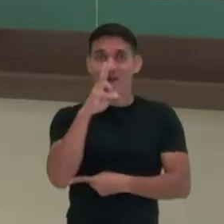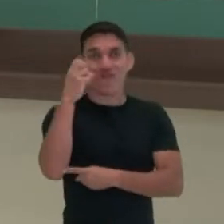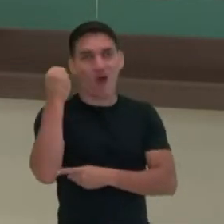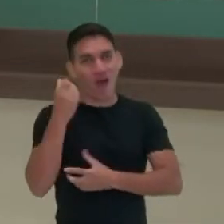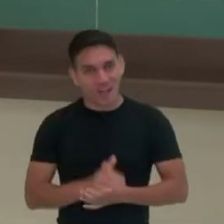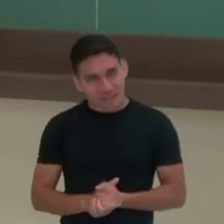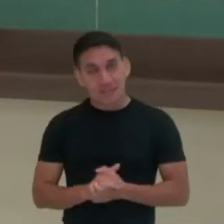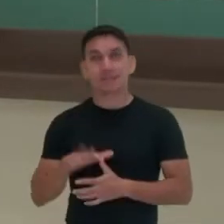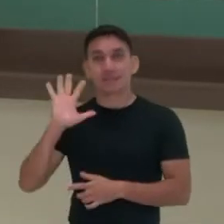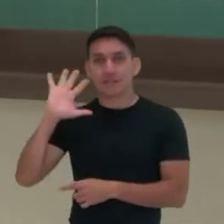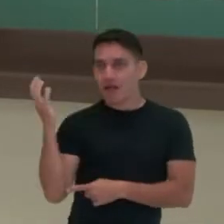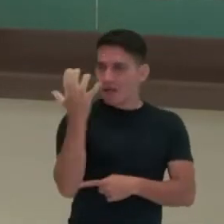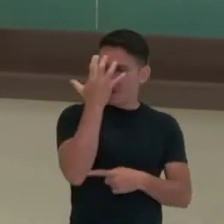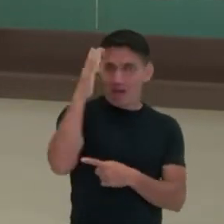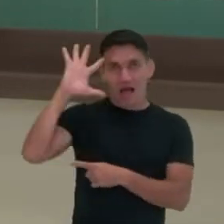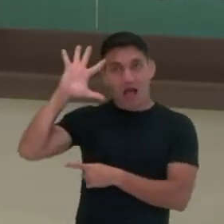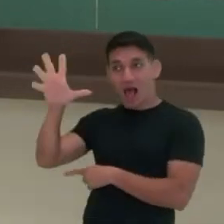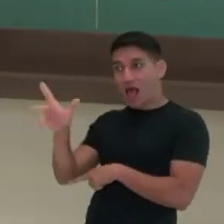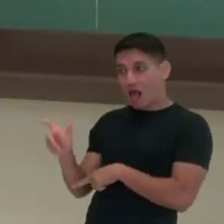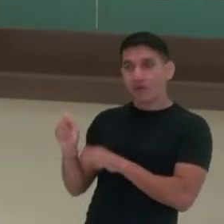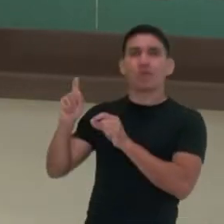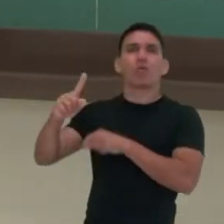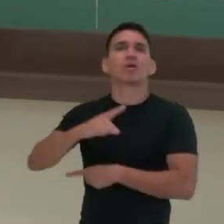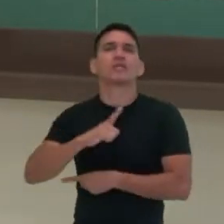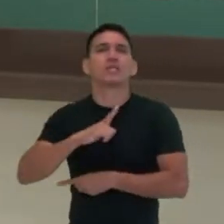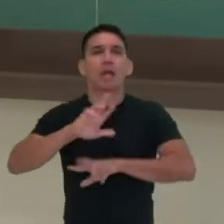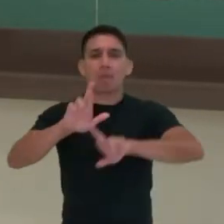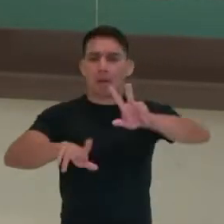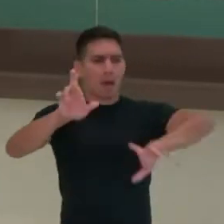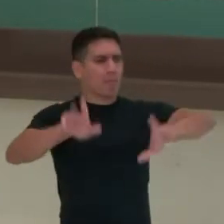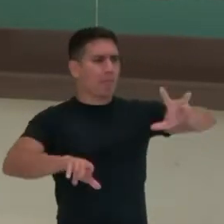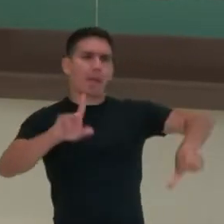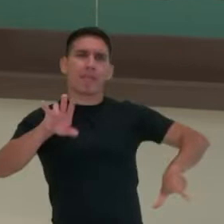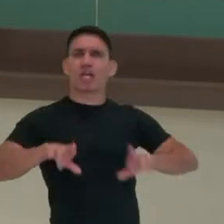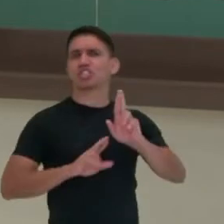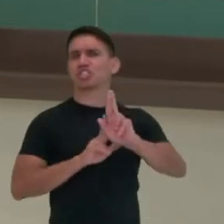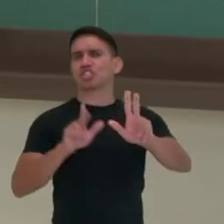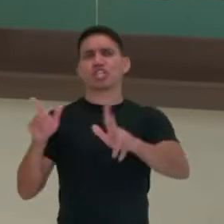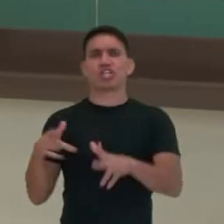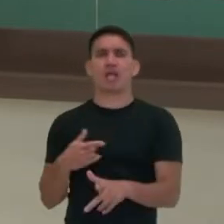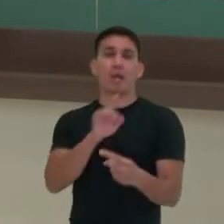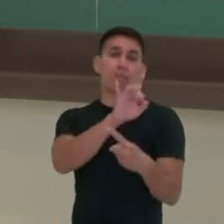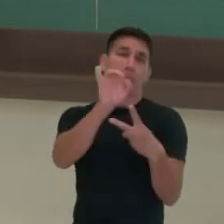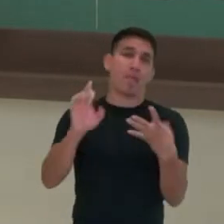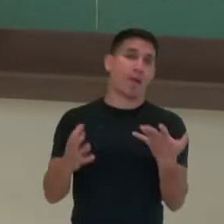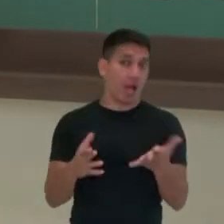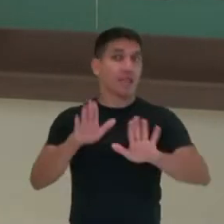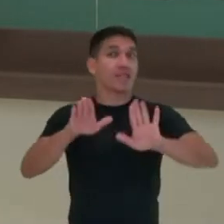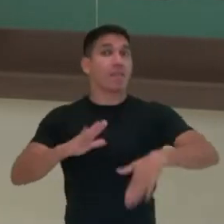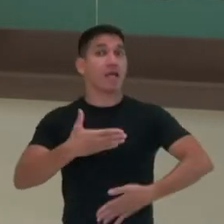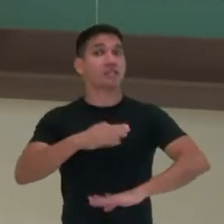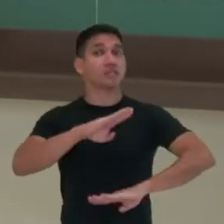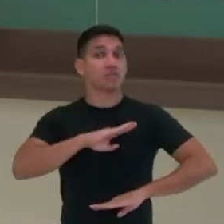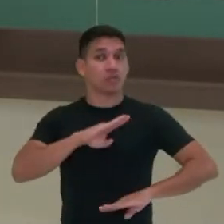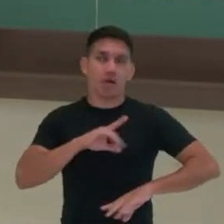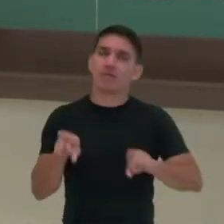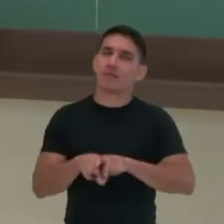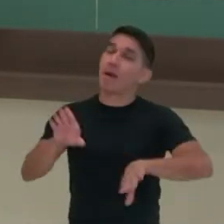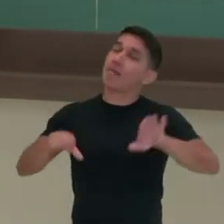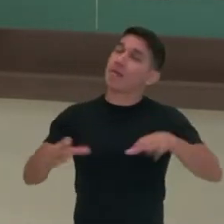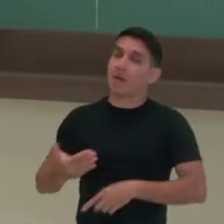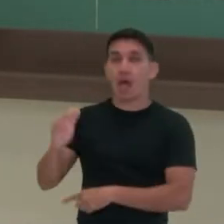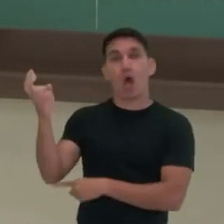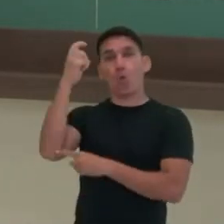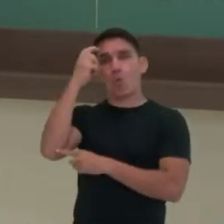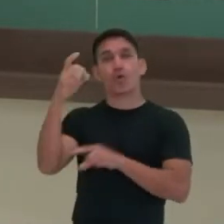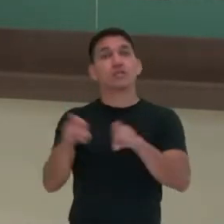africana possui significados diferentes umas das outras, dependendo da ocasião, da cultura e do